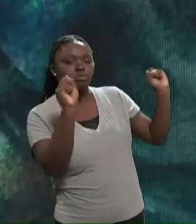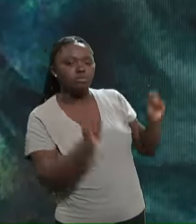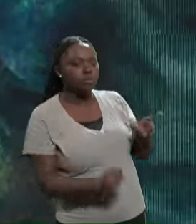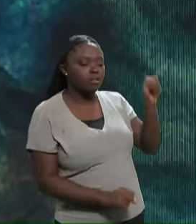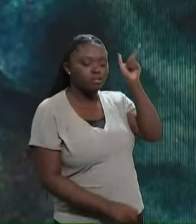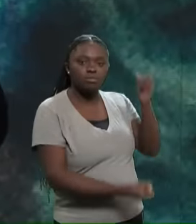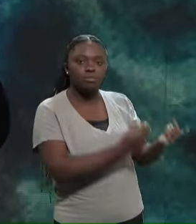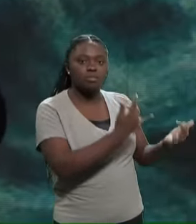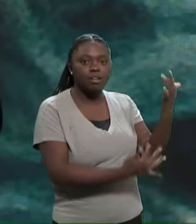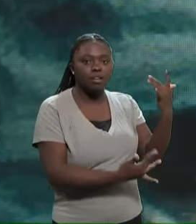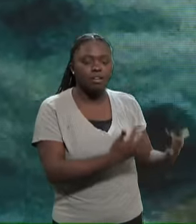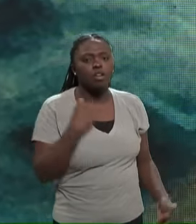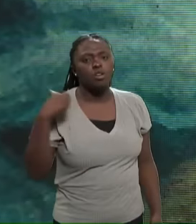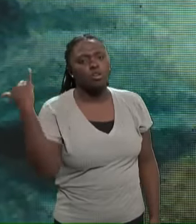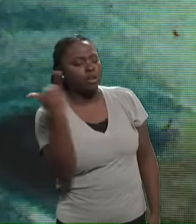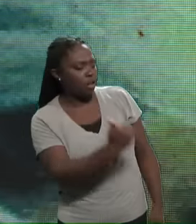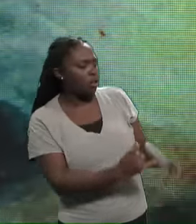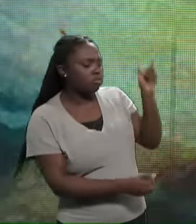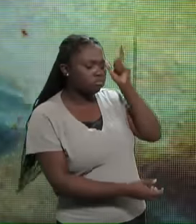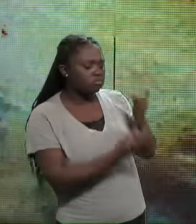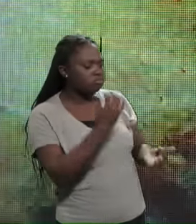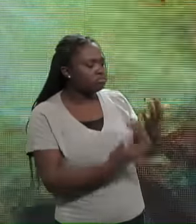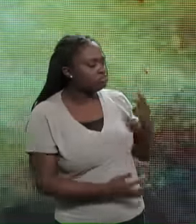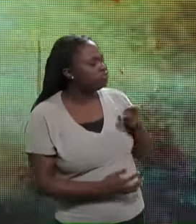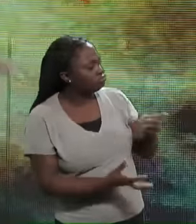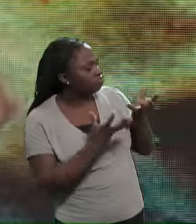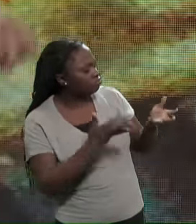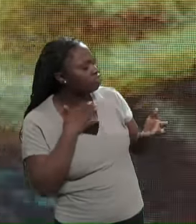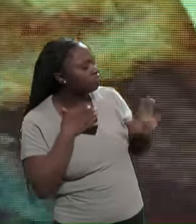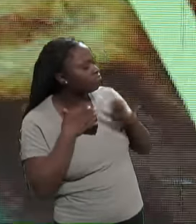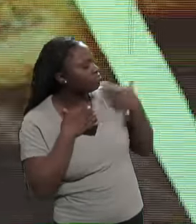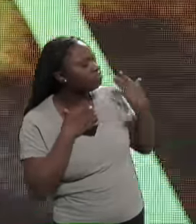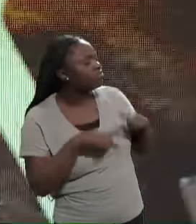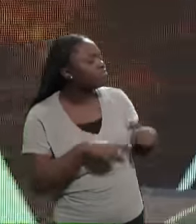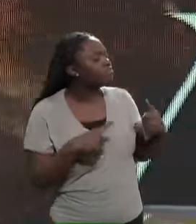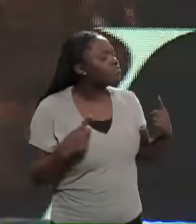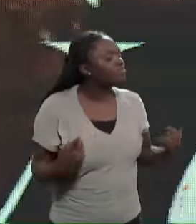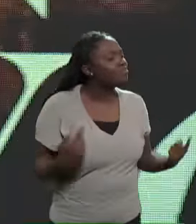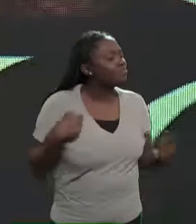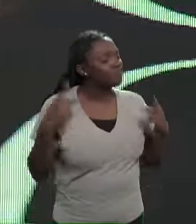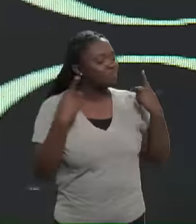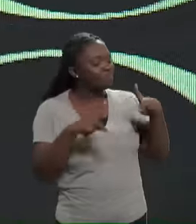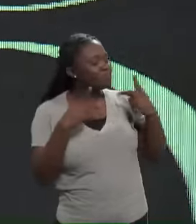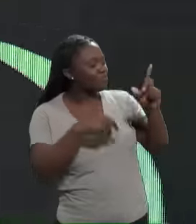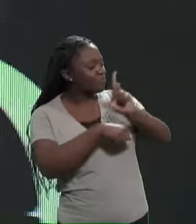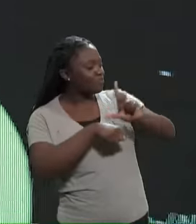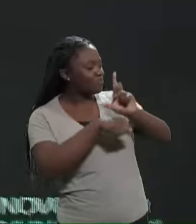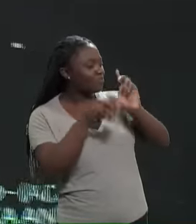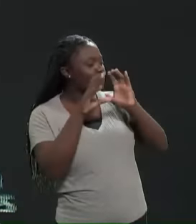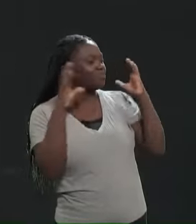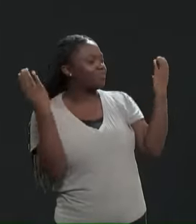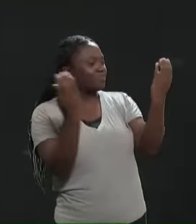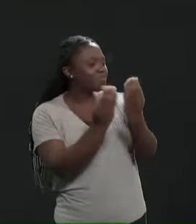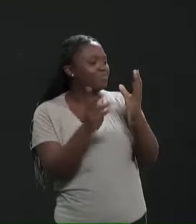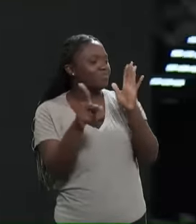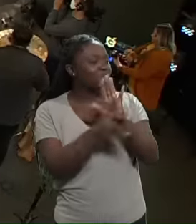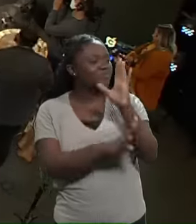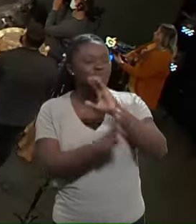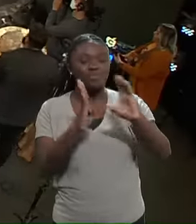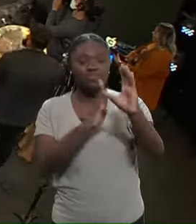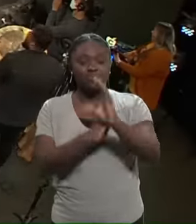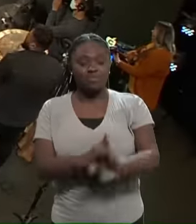Quando eu grito, estou falando para o inferno. Você me queria morto, mas estou em Lagoinha pregando na conferência do carisma. Então